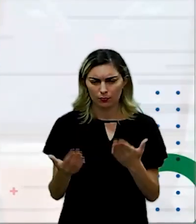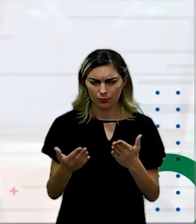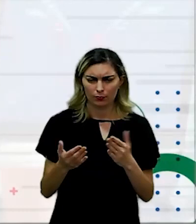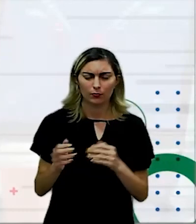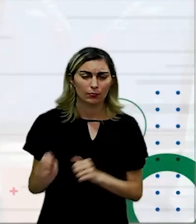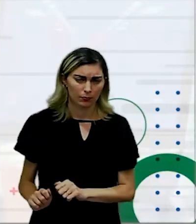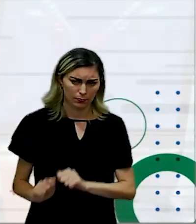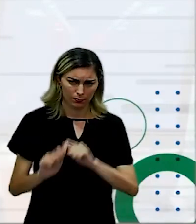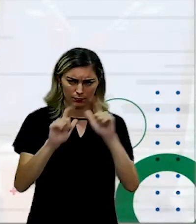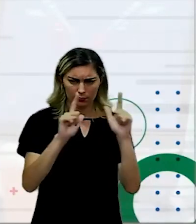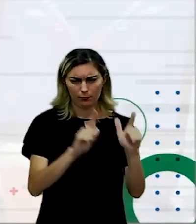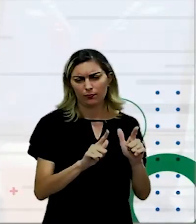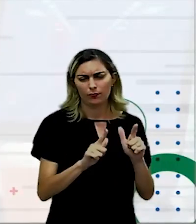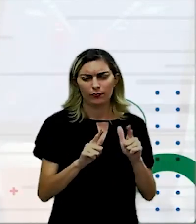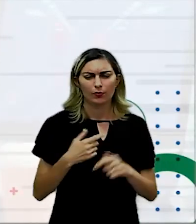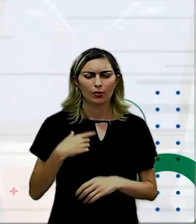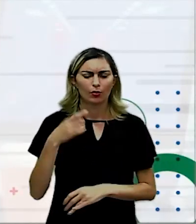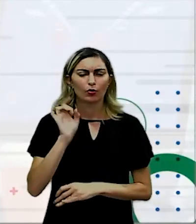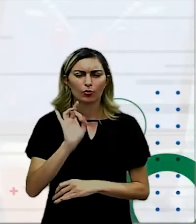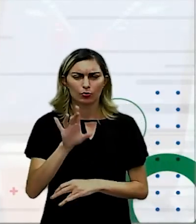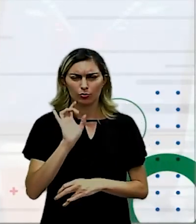passarem para o de alta, vocês vão só